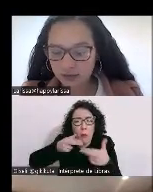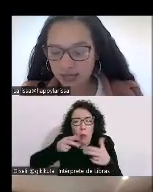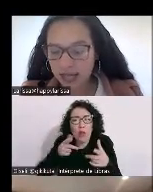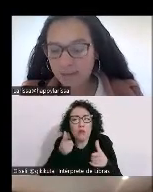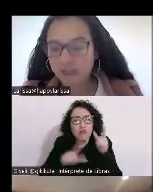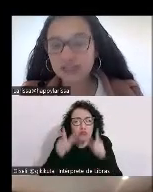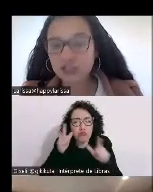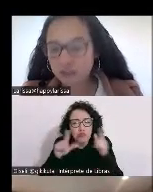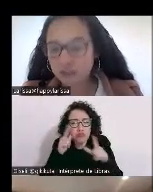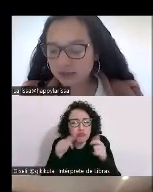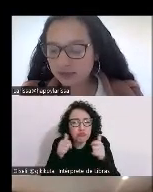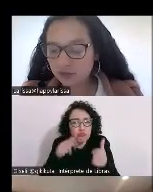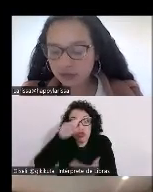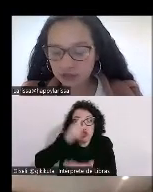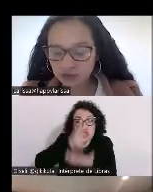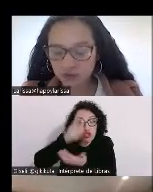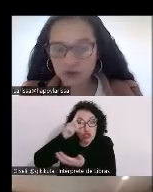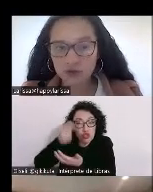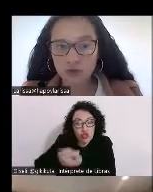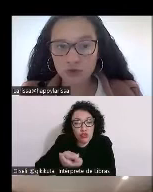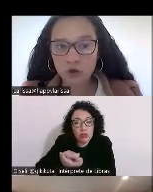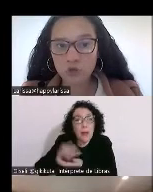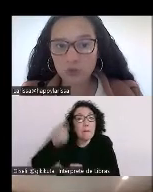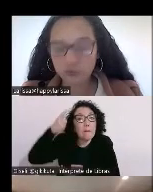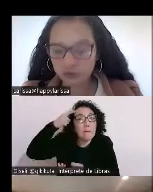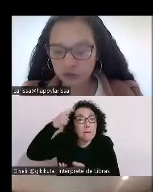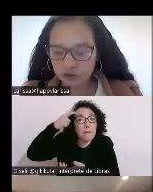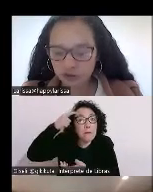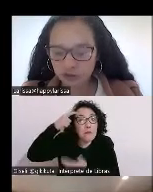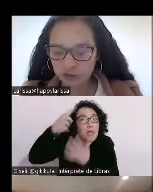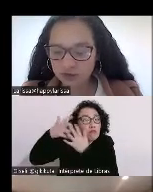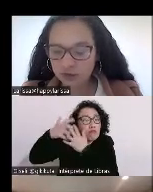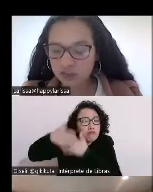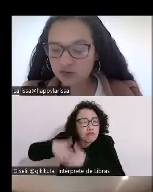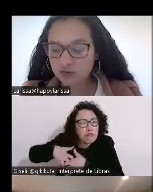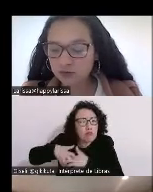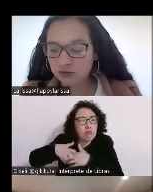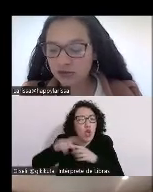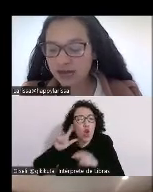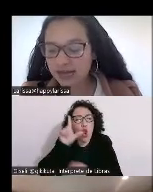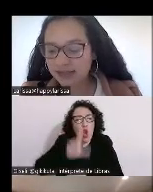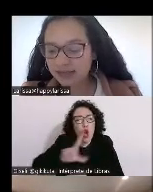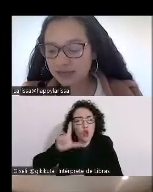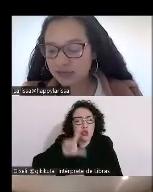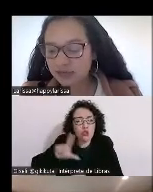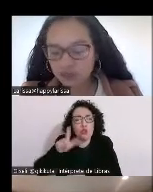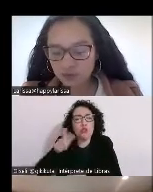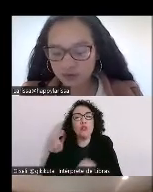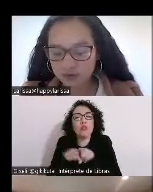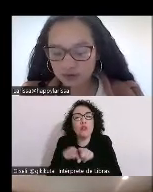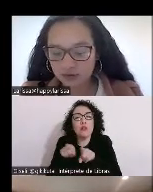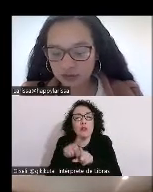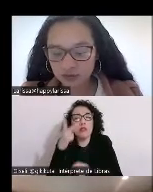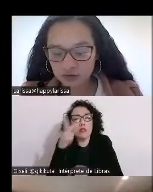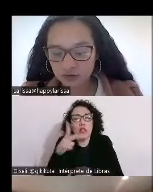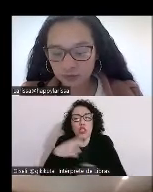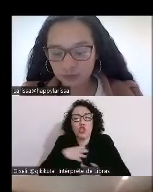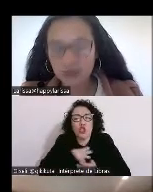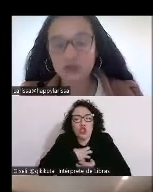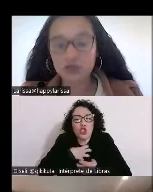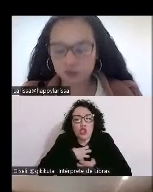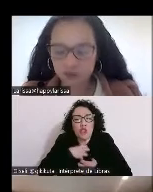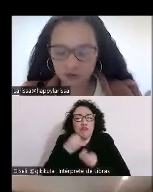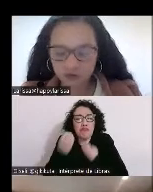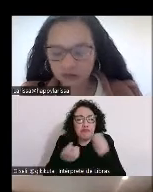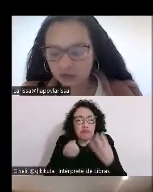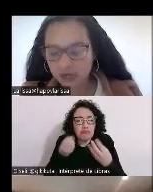decisão, habilidades de pensamento crítico e lógico. No ponto 2, nós podemos ver o desenvolvimento do caráter e habilidades de processo afetivo, que